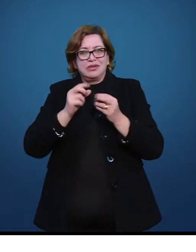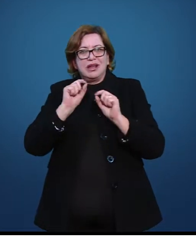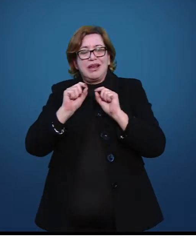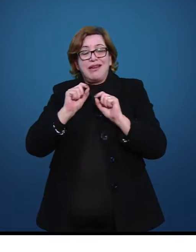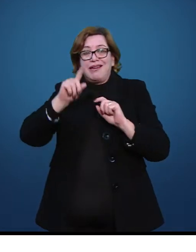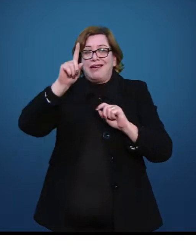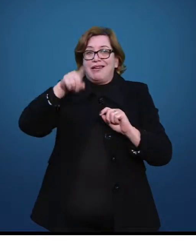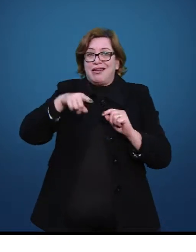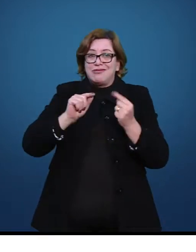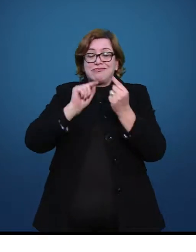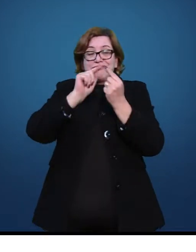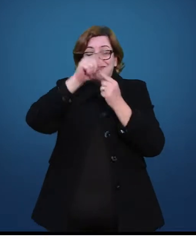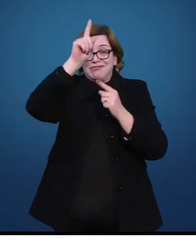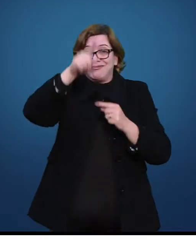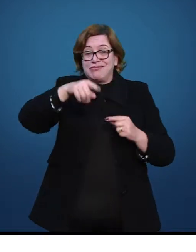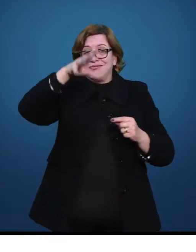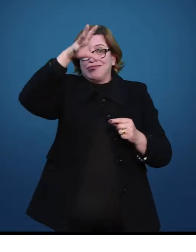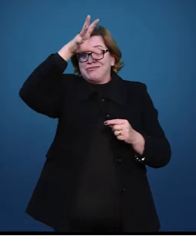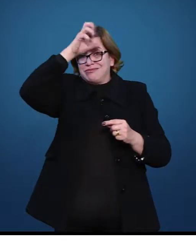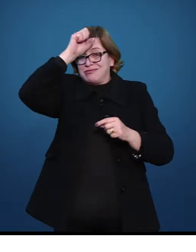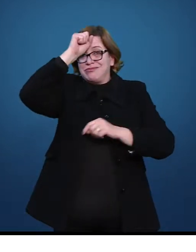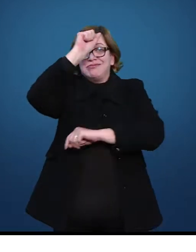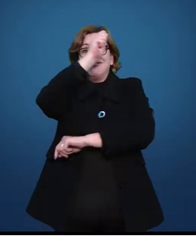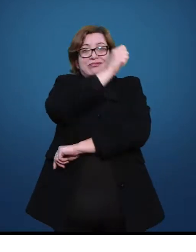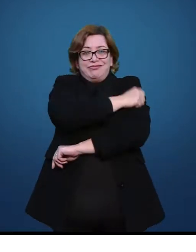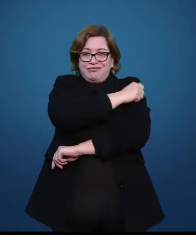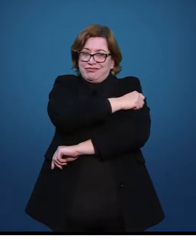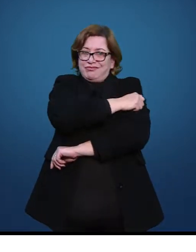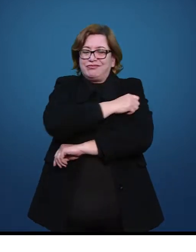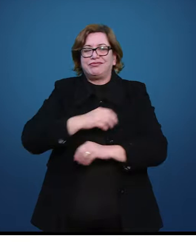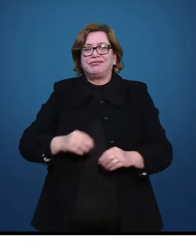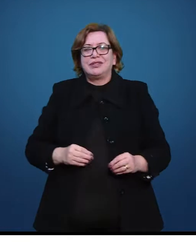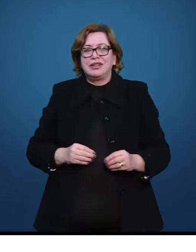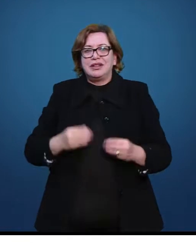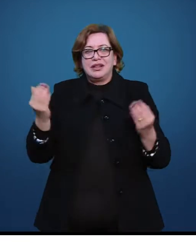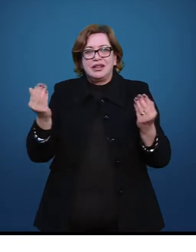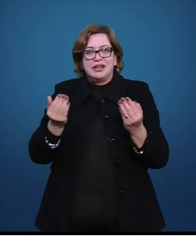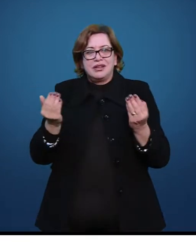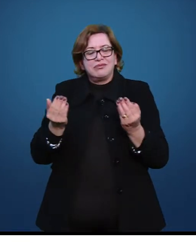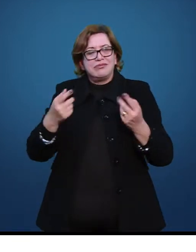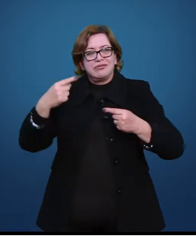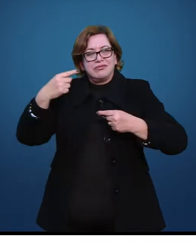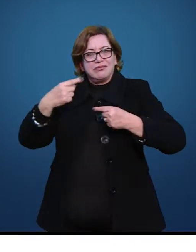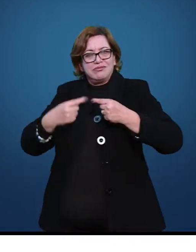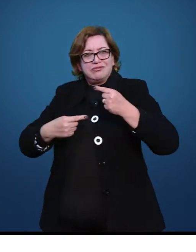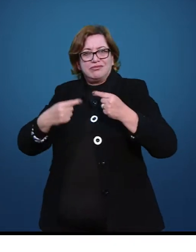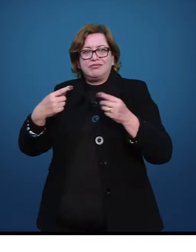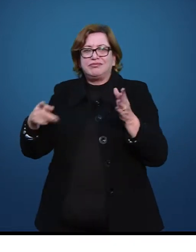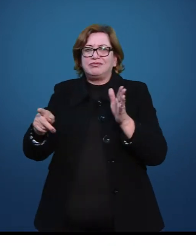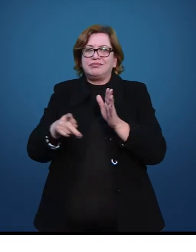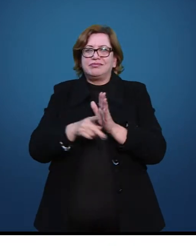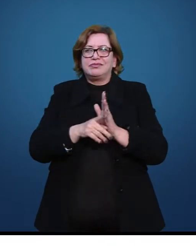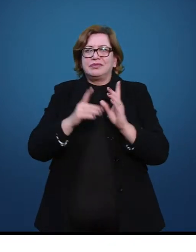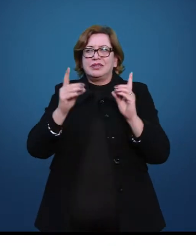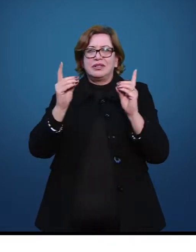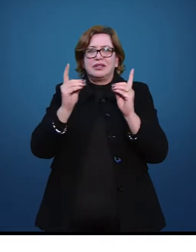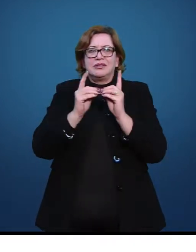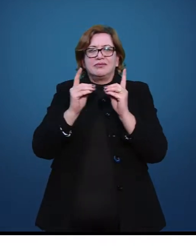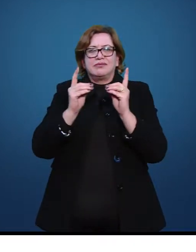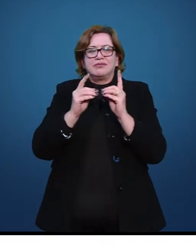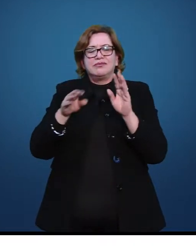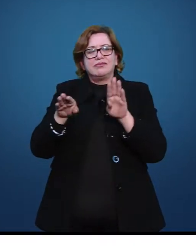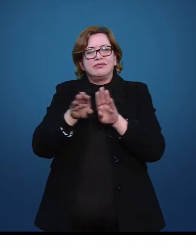aluno, das alunas. Então, eu gostaria de destacar um pouquinho mais as nossas discussões em termos da didática